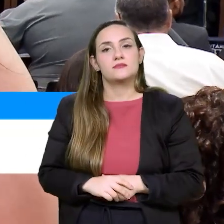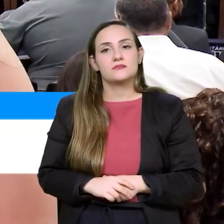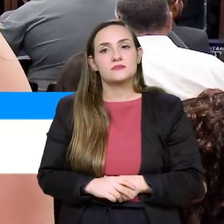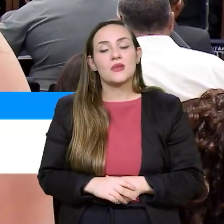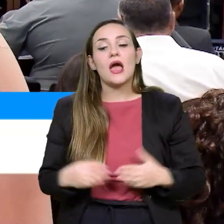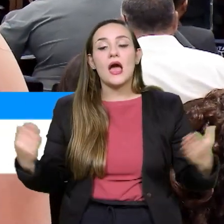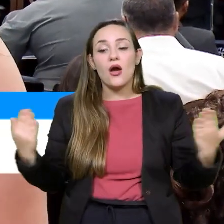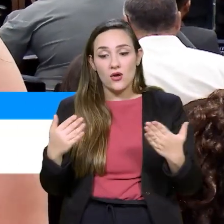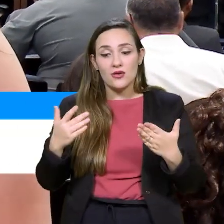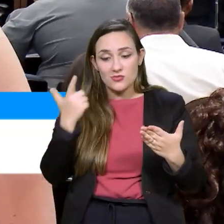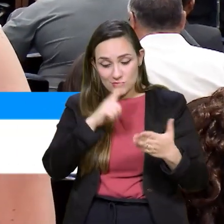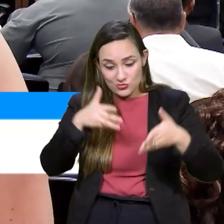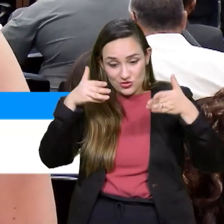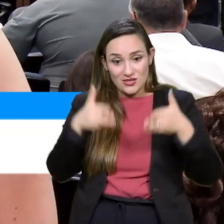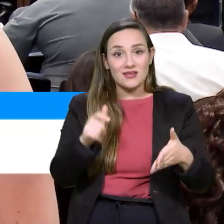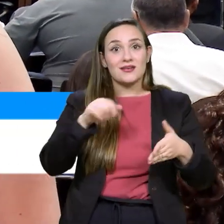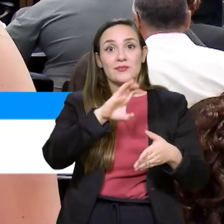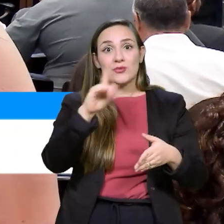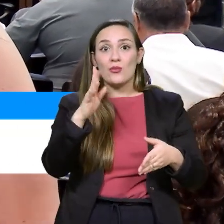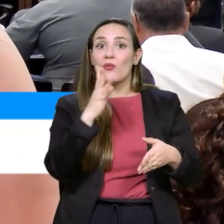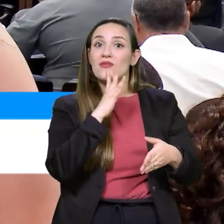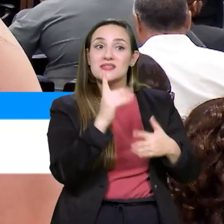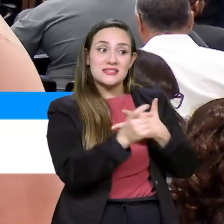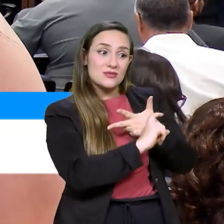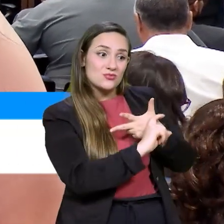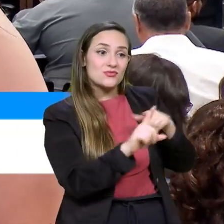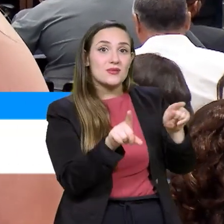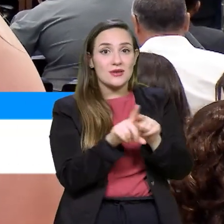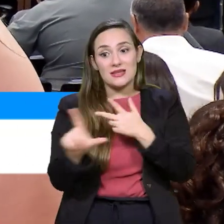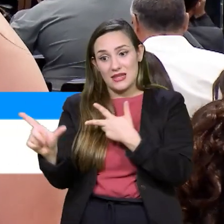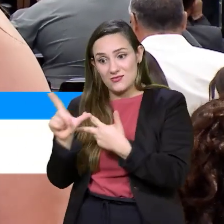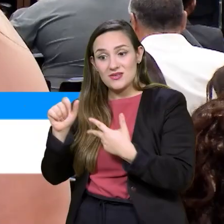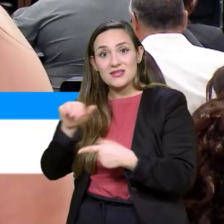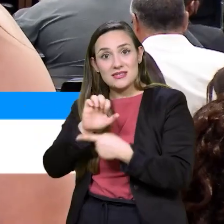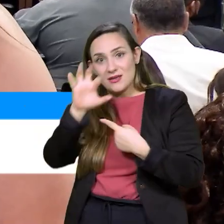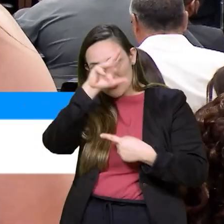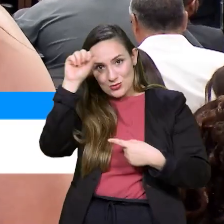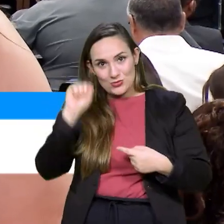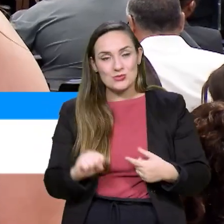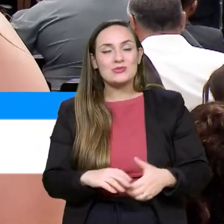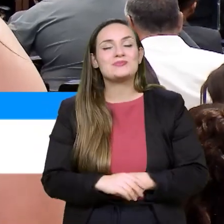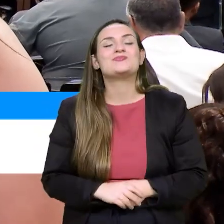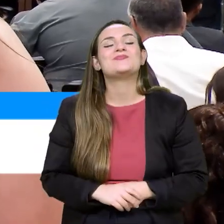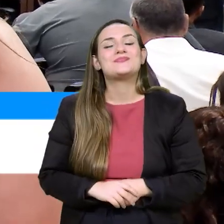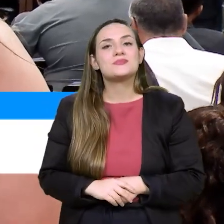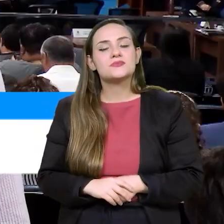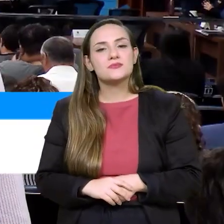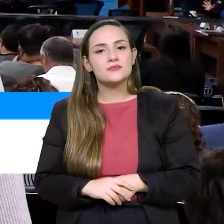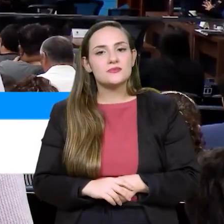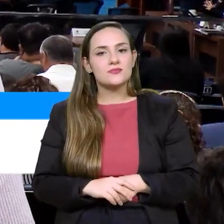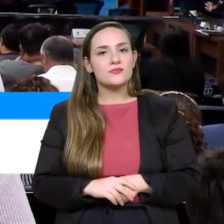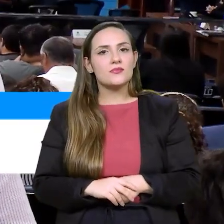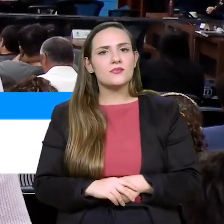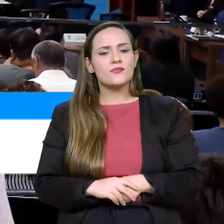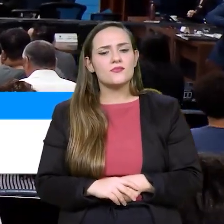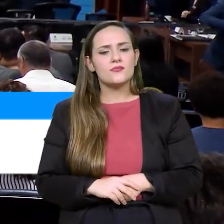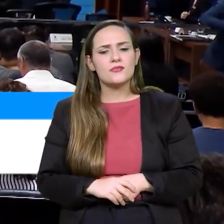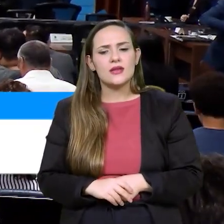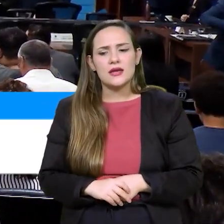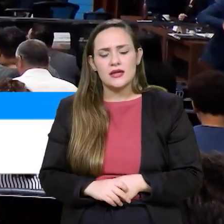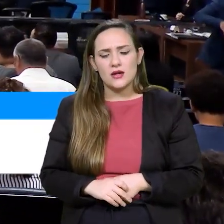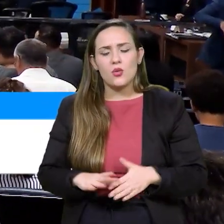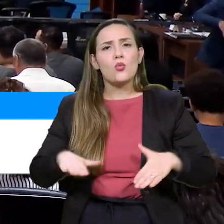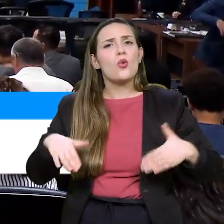um. E agora a gente veio até Campo Grande para eles conhecerem o executivo e o legislativo do nosso estado. Essa